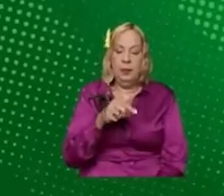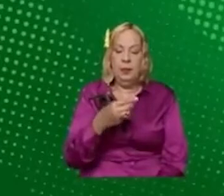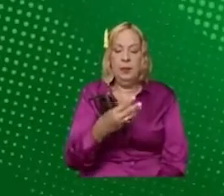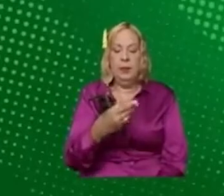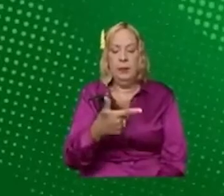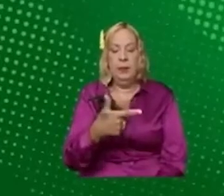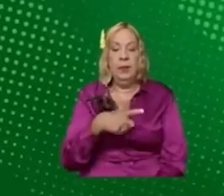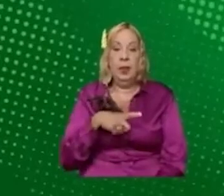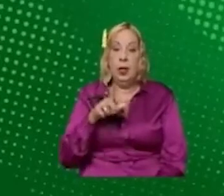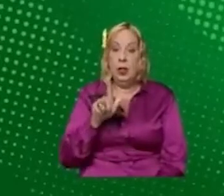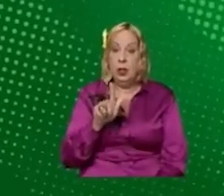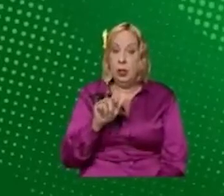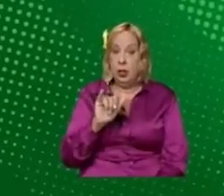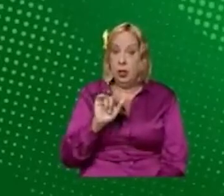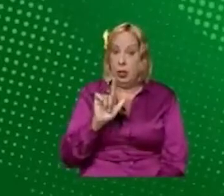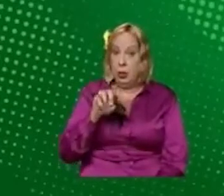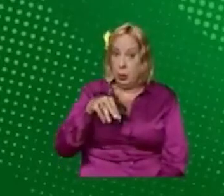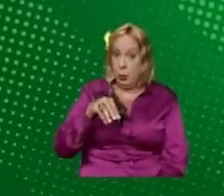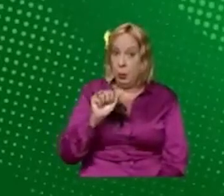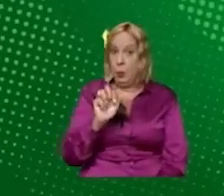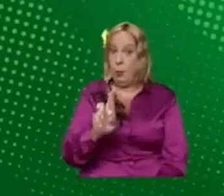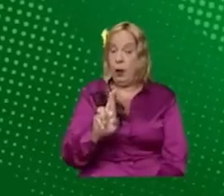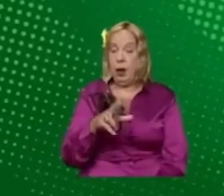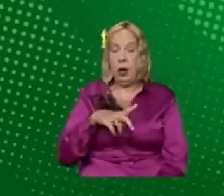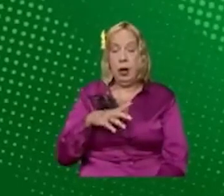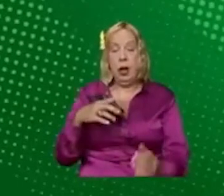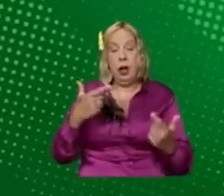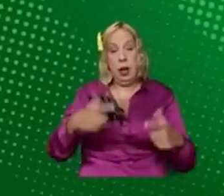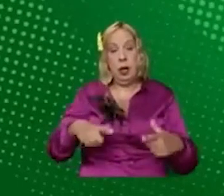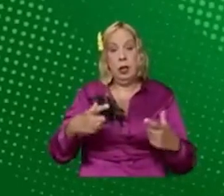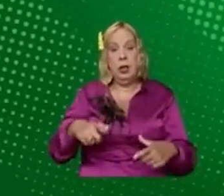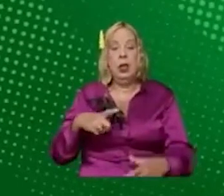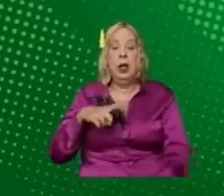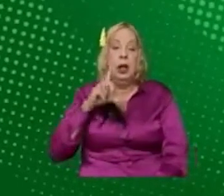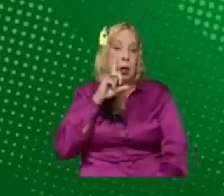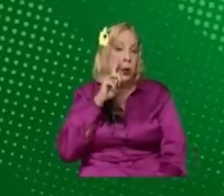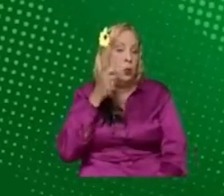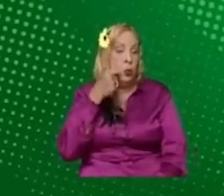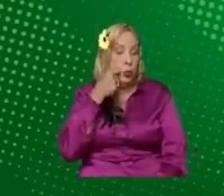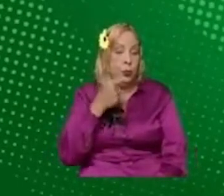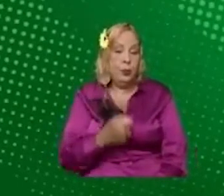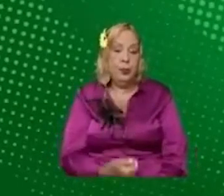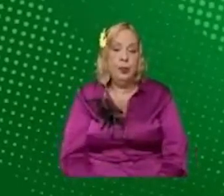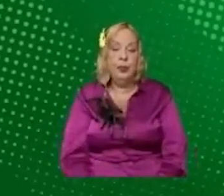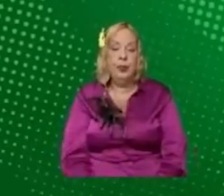645732, o Gilmar é morador aqui da capital, acho que